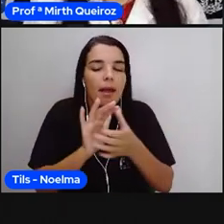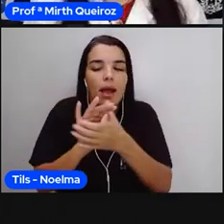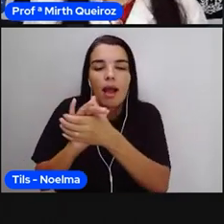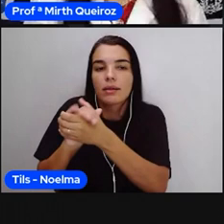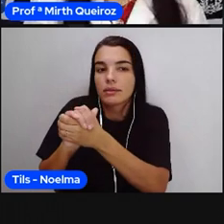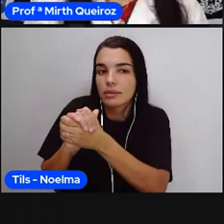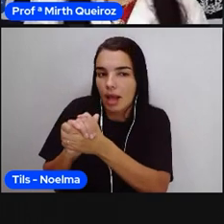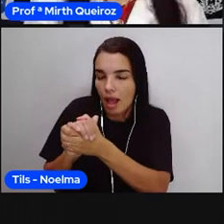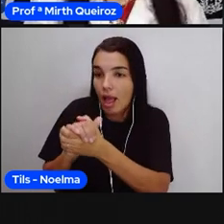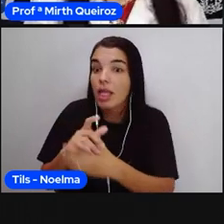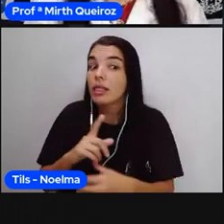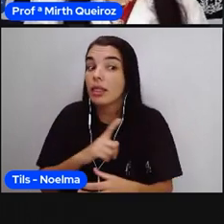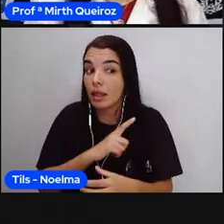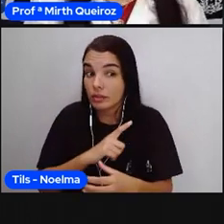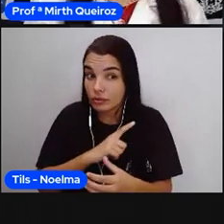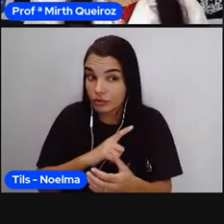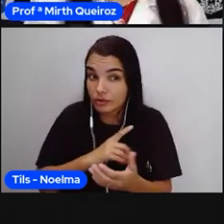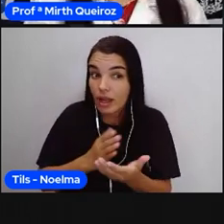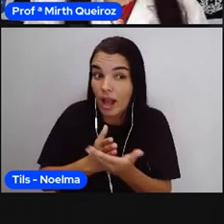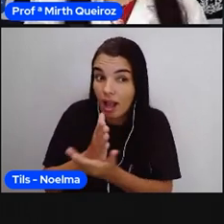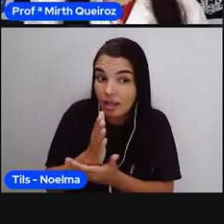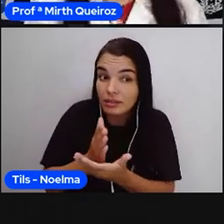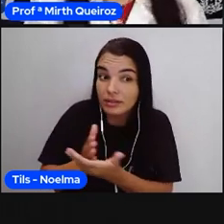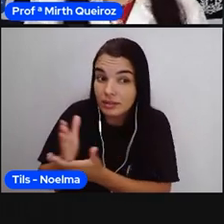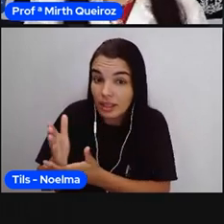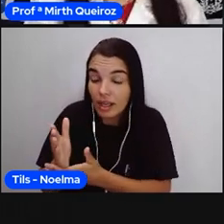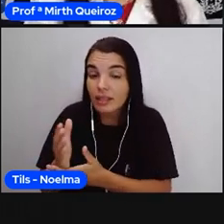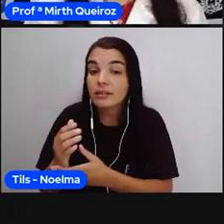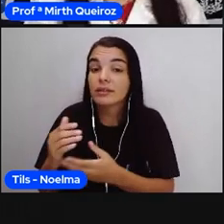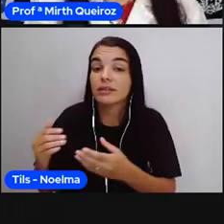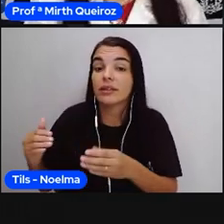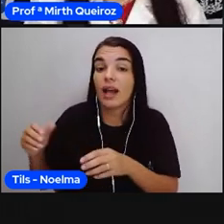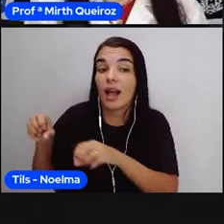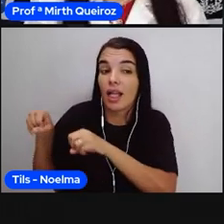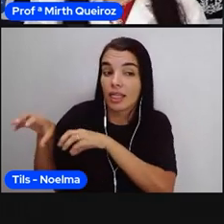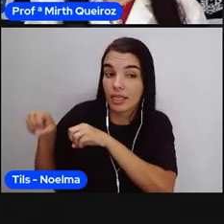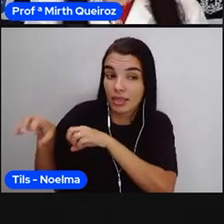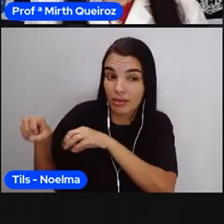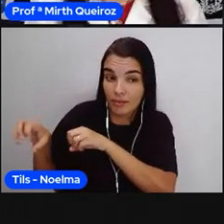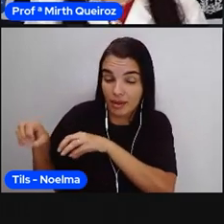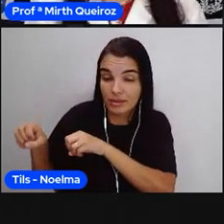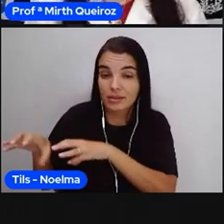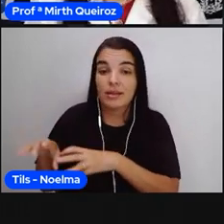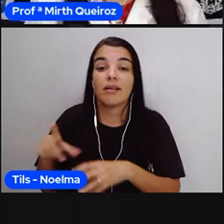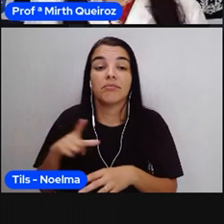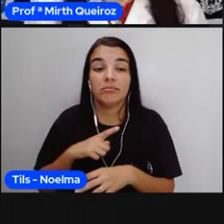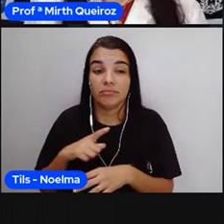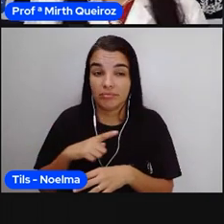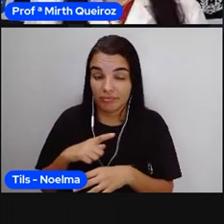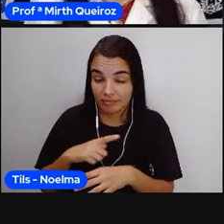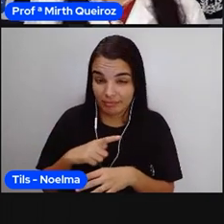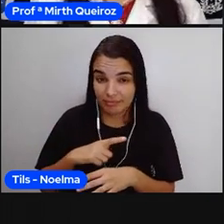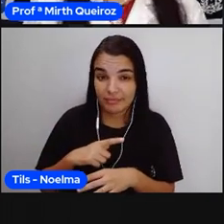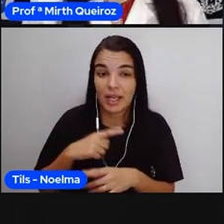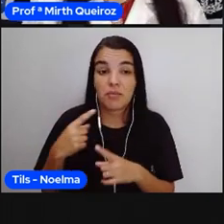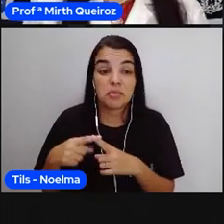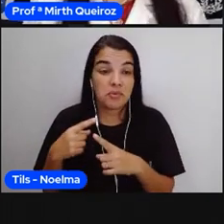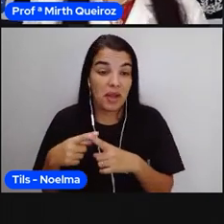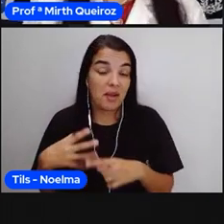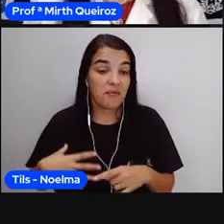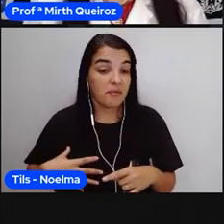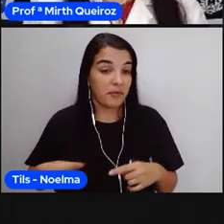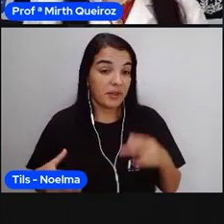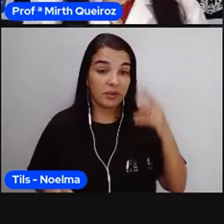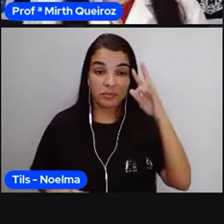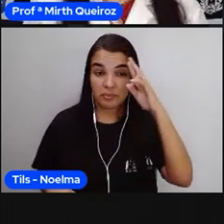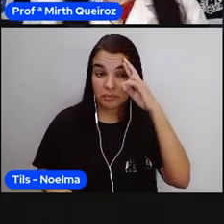educação, que diferencia aí das escravas, que não tinham acesso à educação institucionalizada, né? À educação formal. Tinha acesso